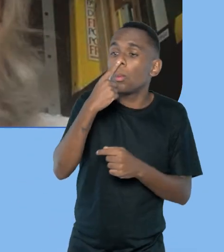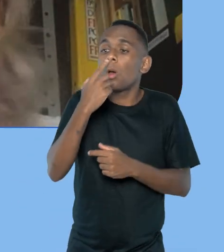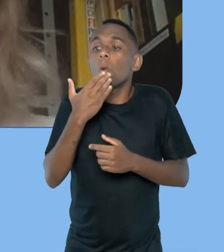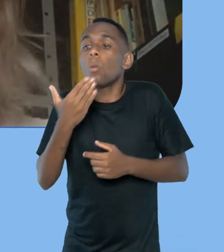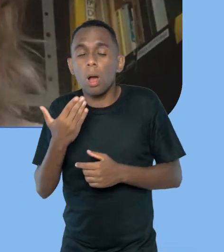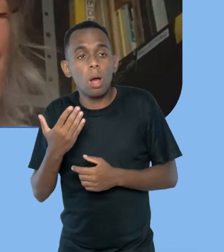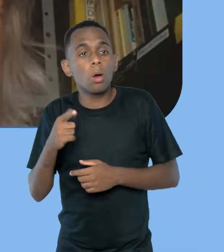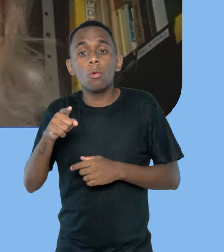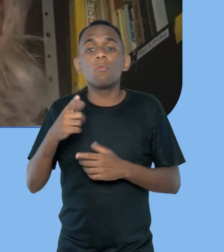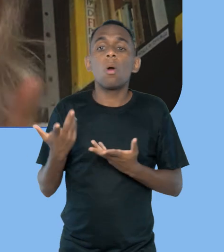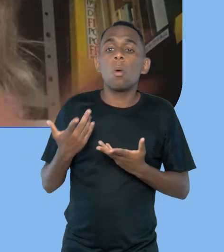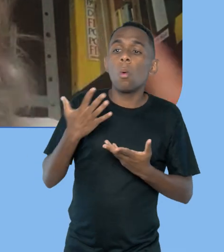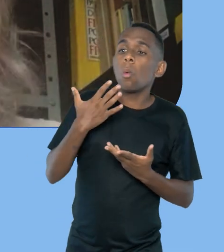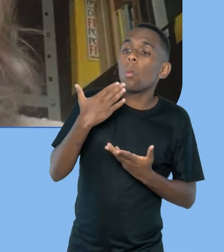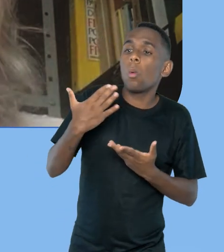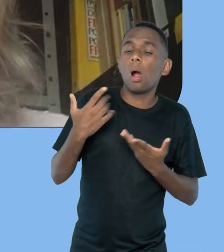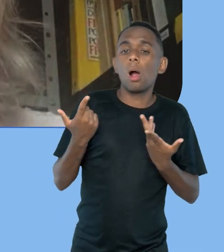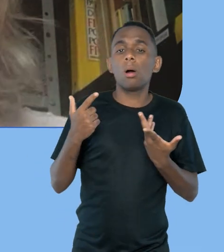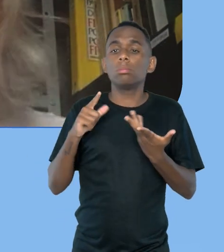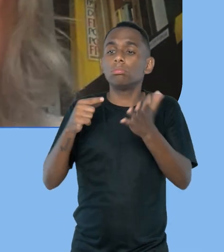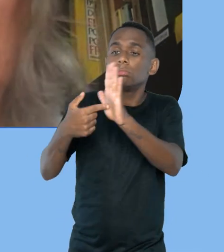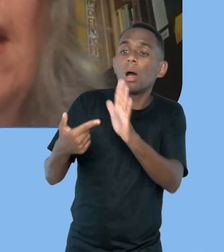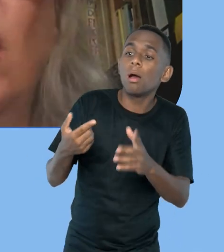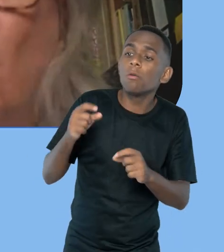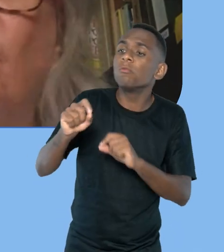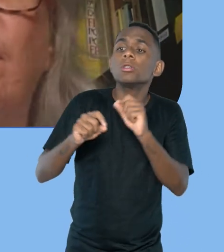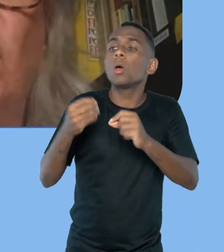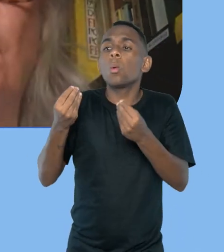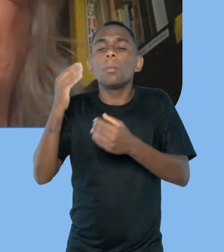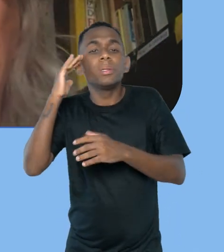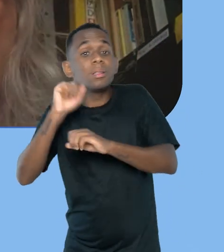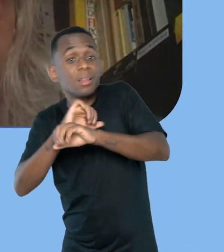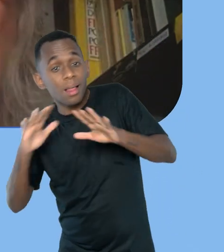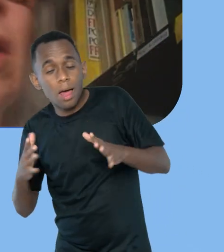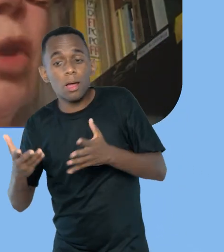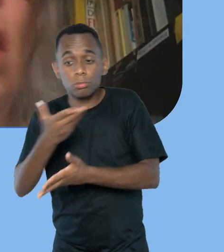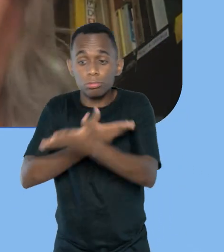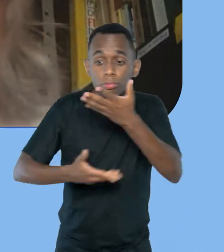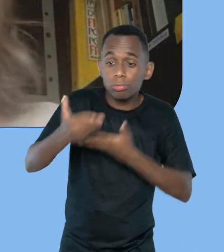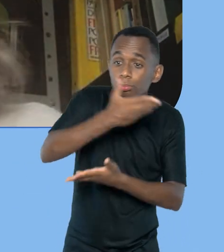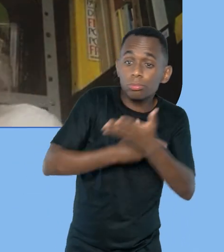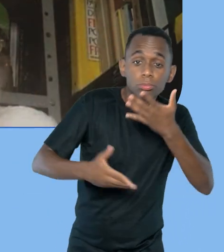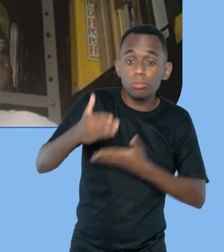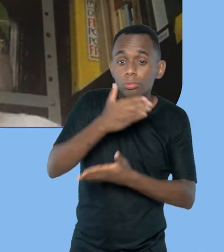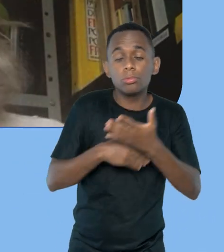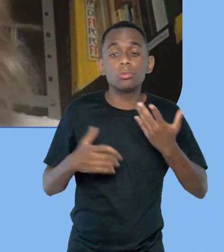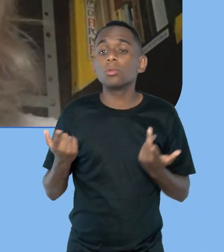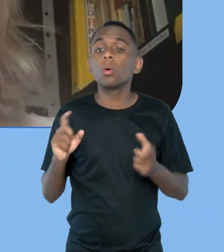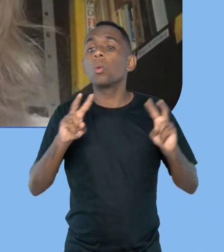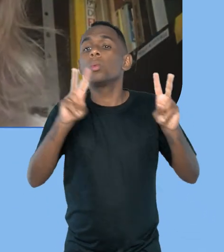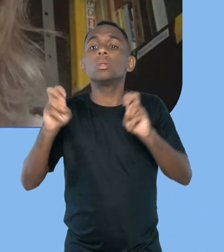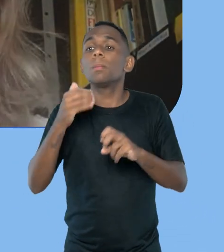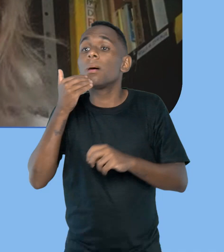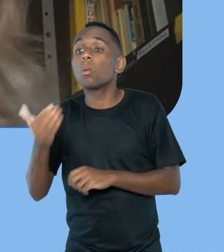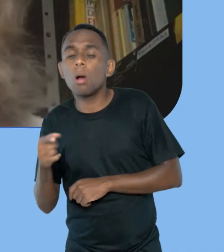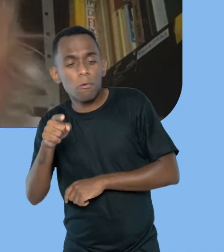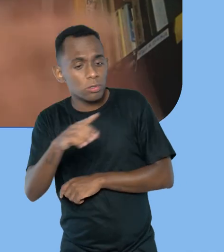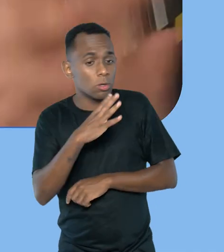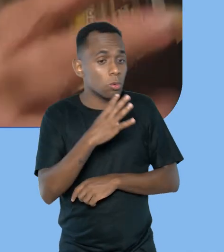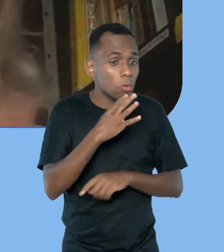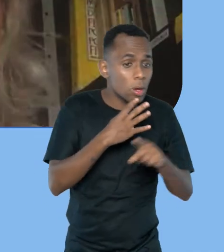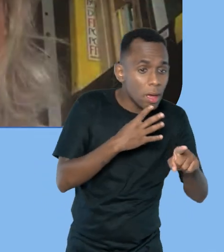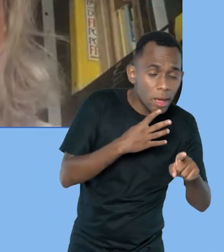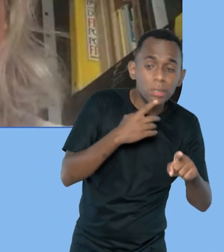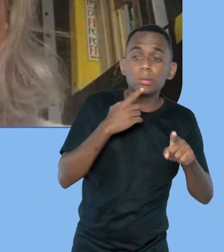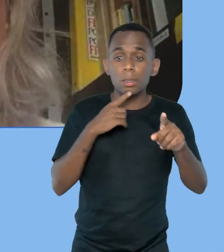identificou? Que figuras de linguagem interessantes tem aí? Como você compreende isso? O que é contra Narciso? Uhum. Você conhece